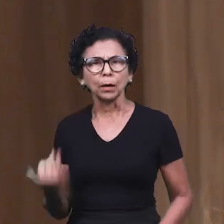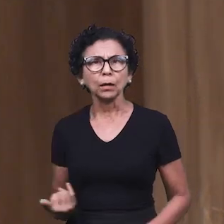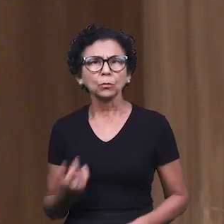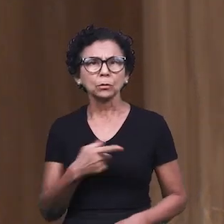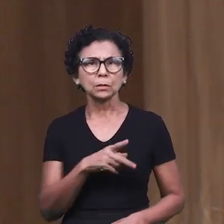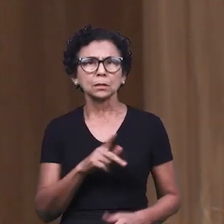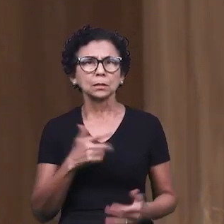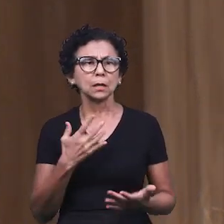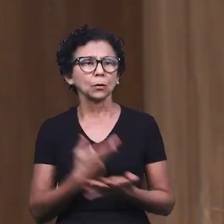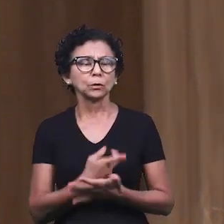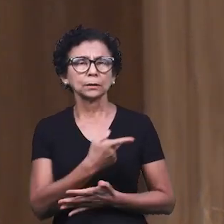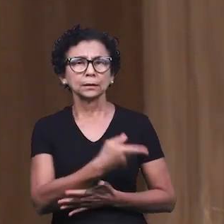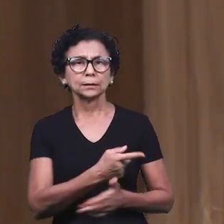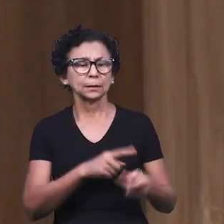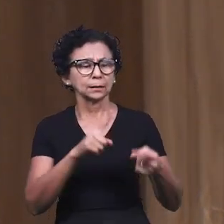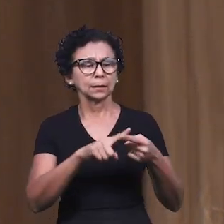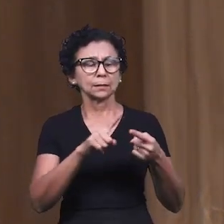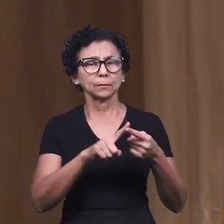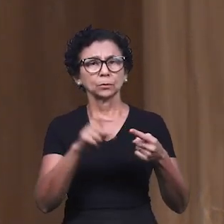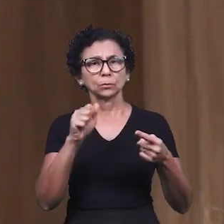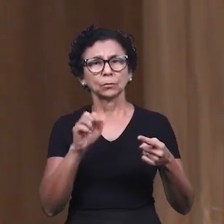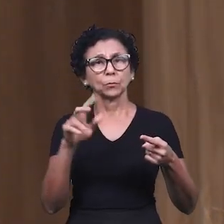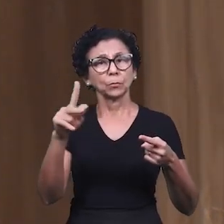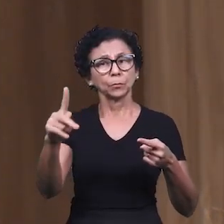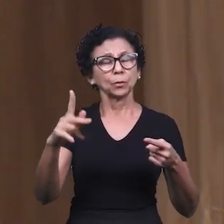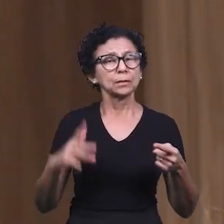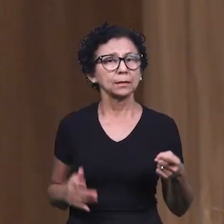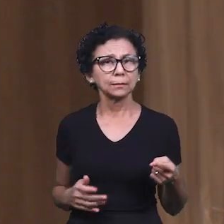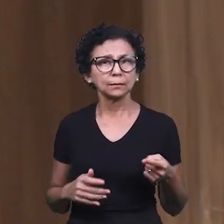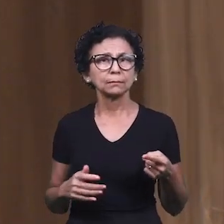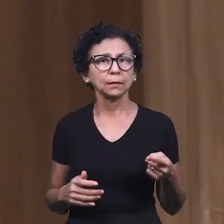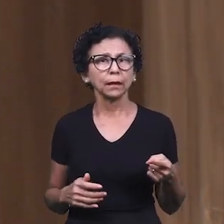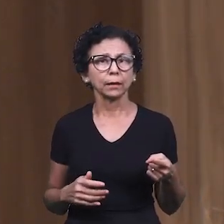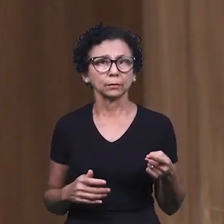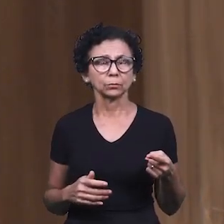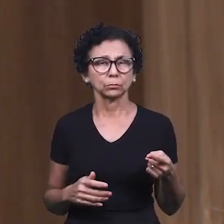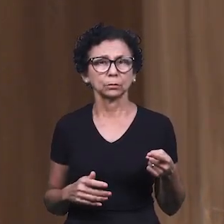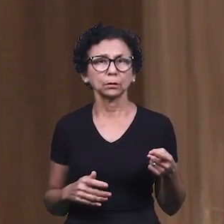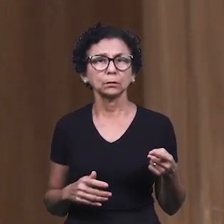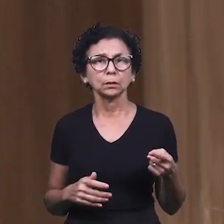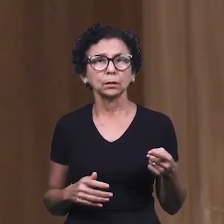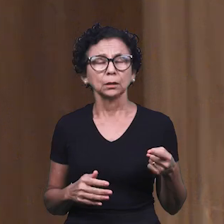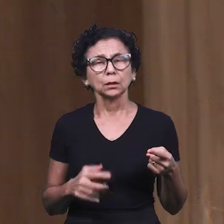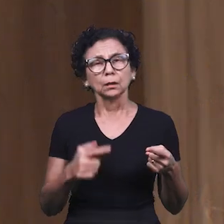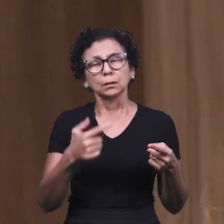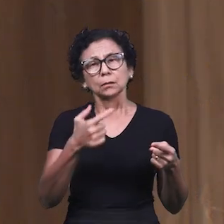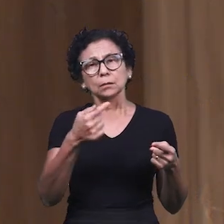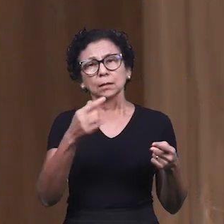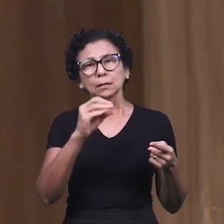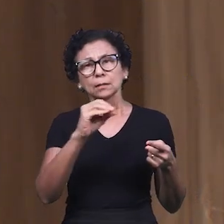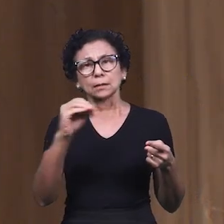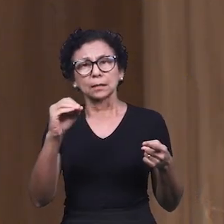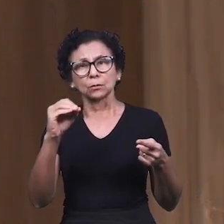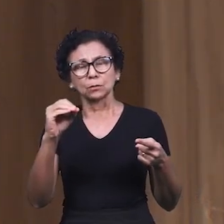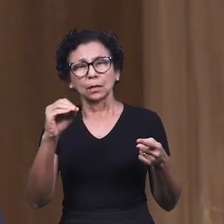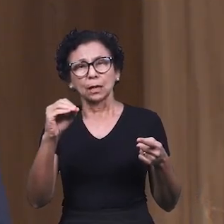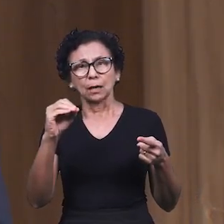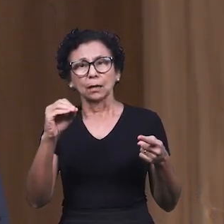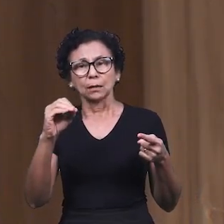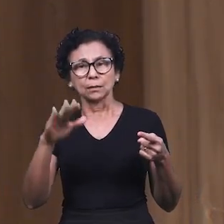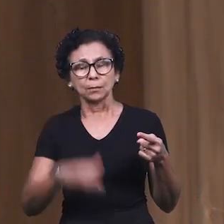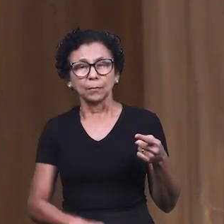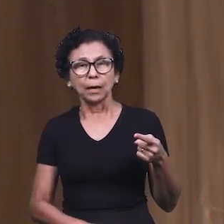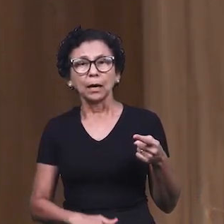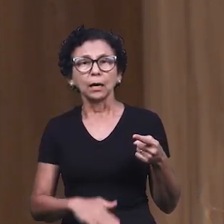alimentação, aí a pessoa também vai se enquadrar nesse quesito de renegociar. Essa renegociação, é